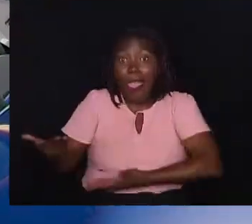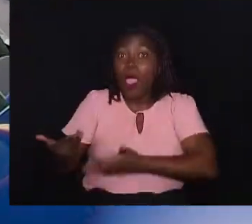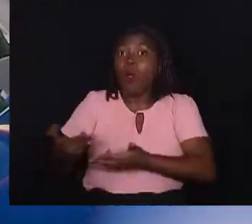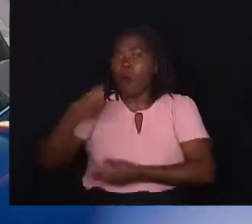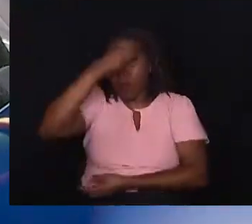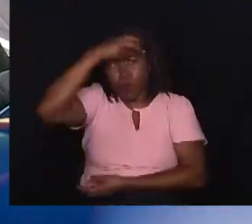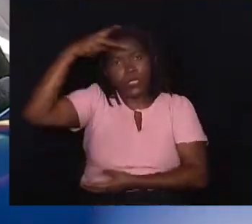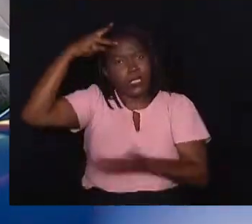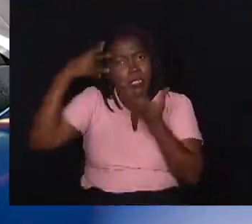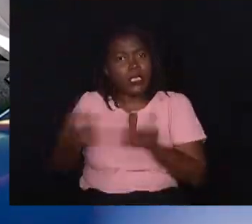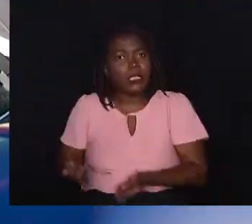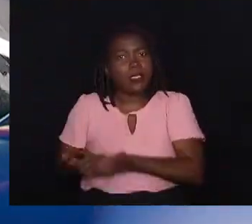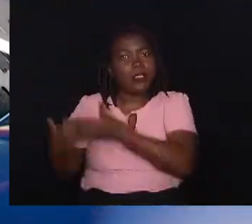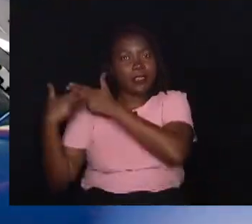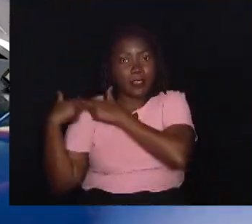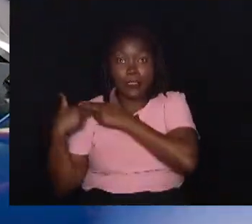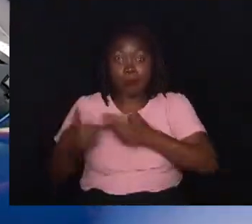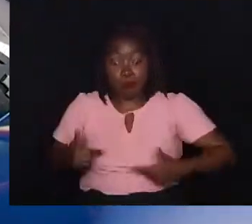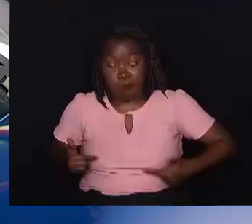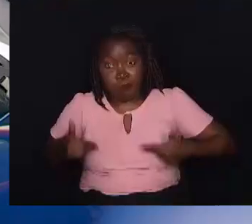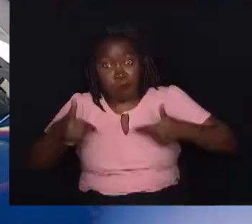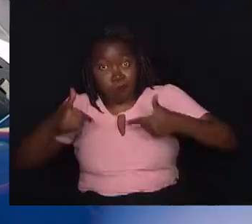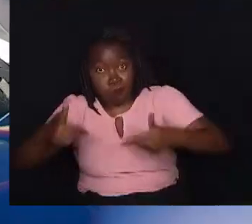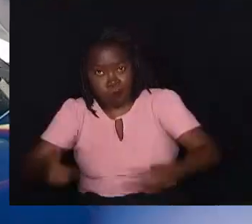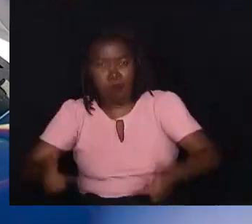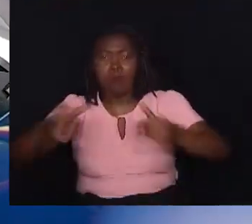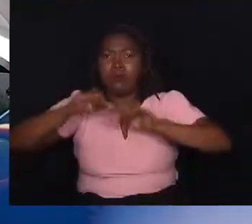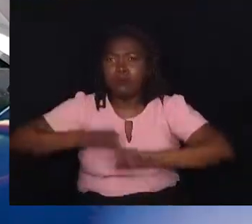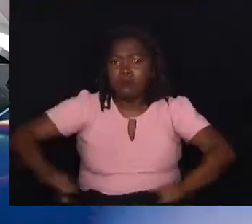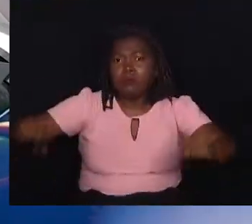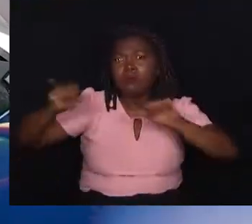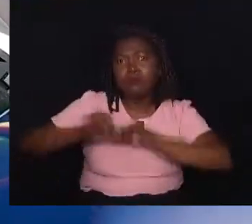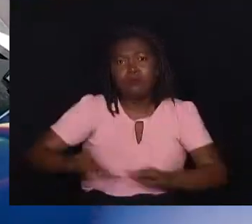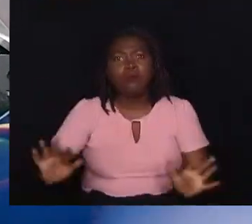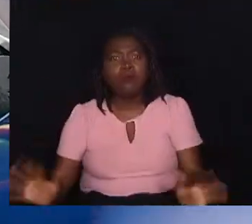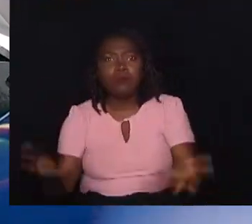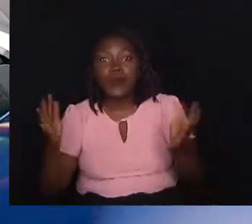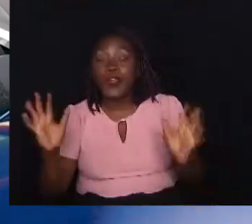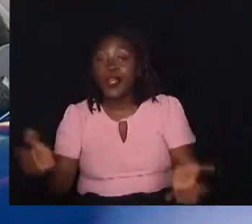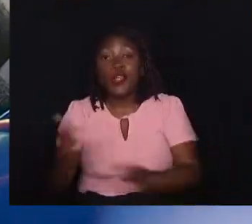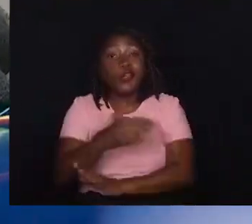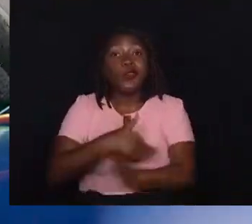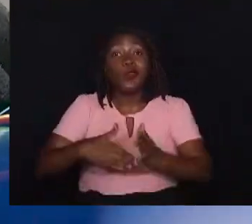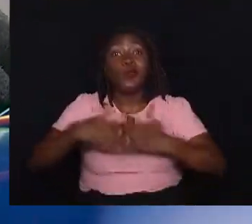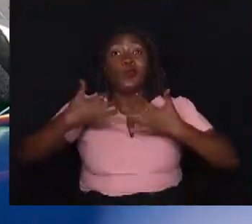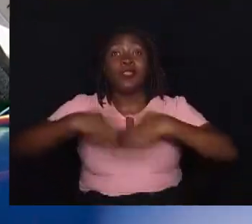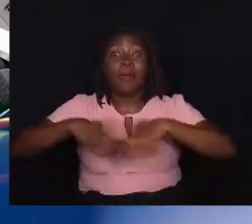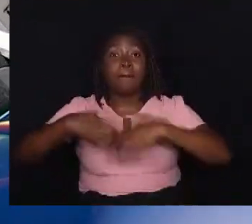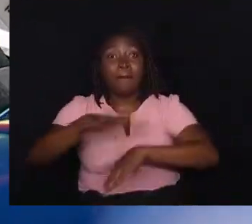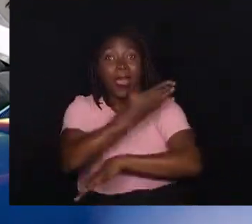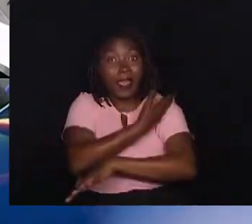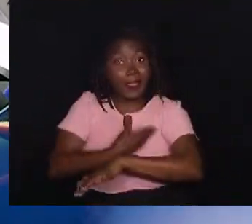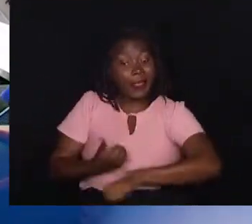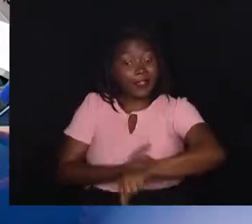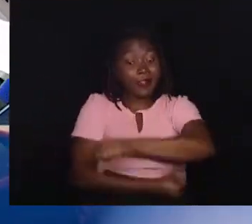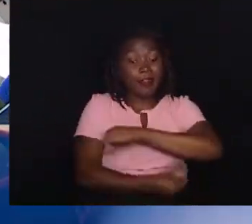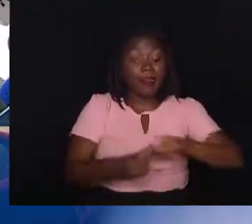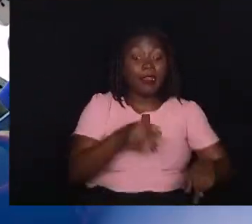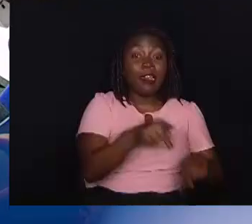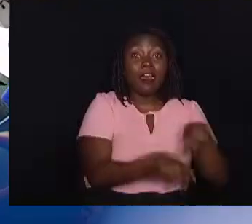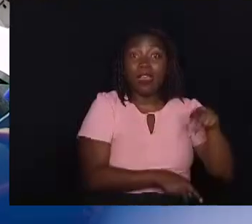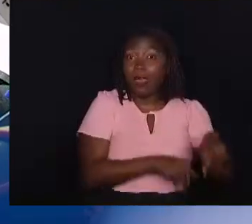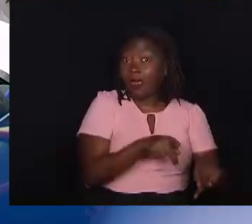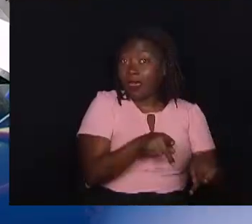município assume a sua responsabilidade, faz a mobilização, faz mutirões, mobiliza toda a máquina pública. E a